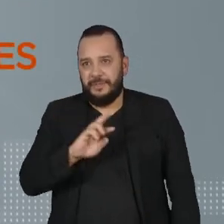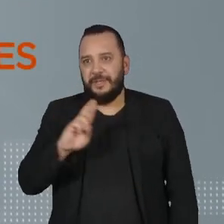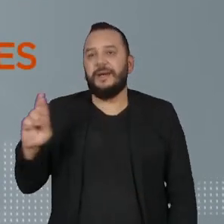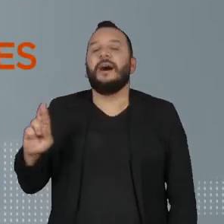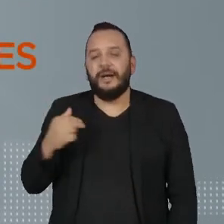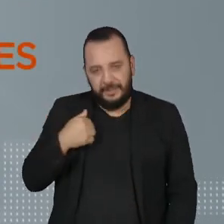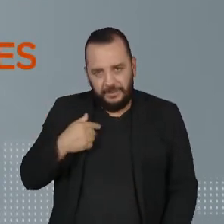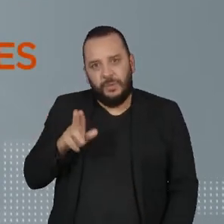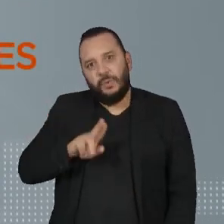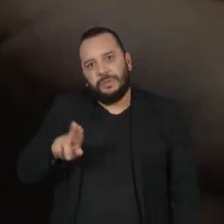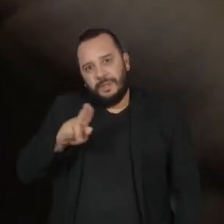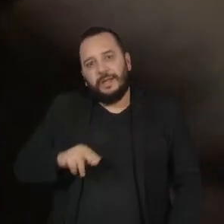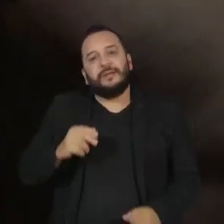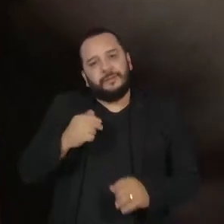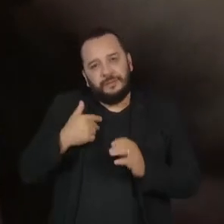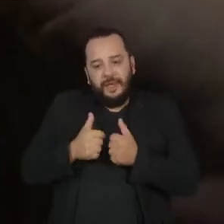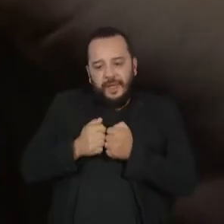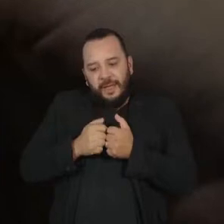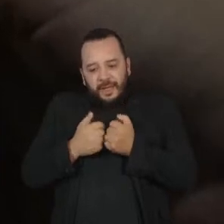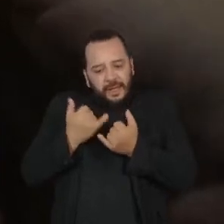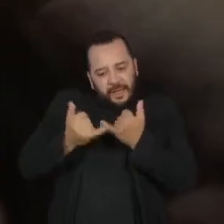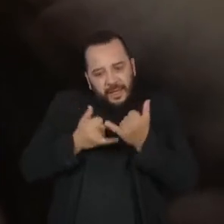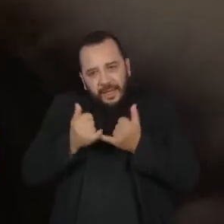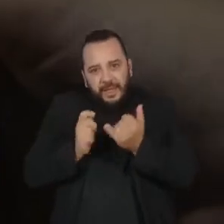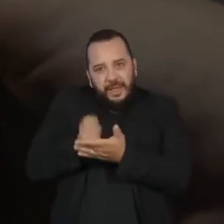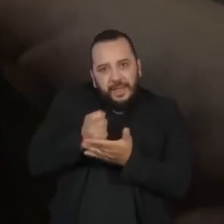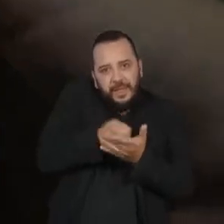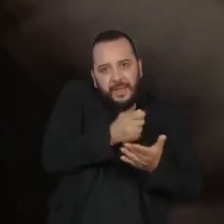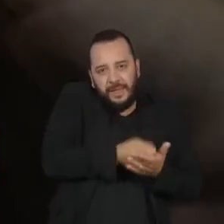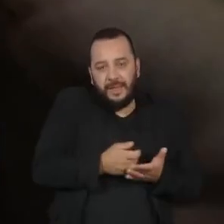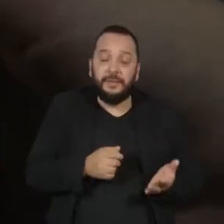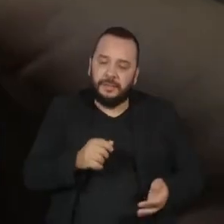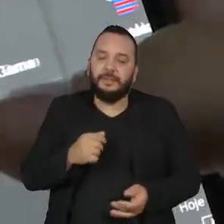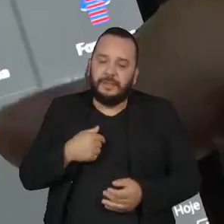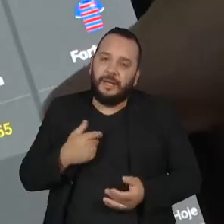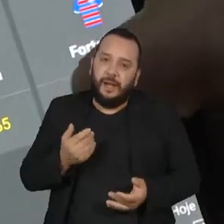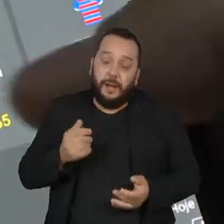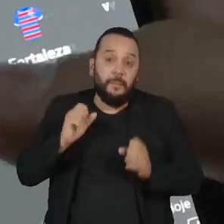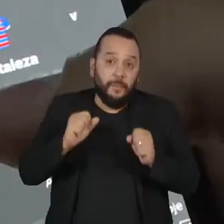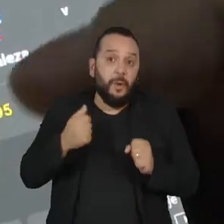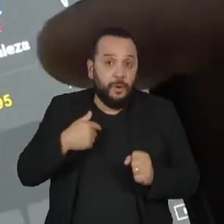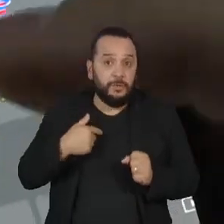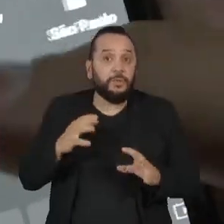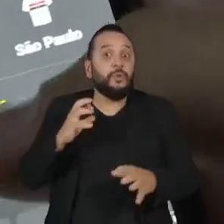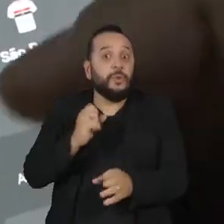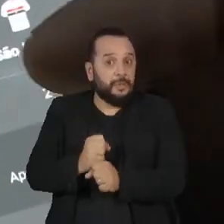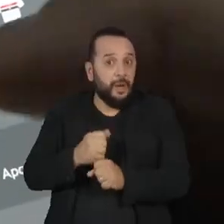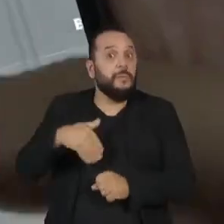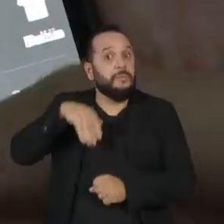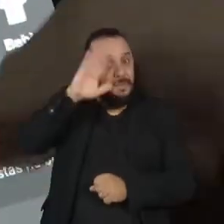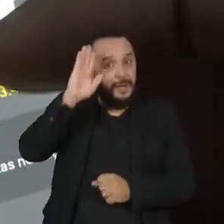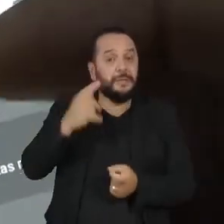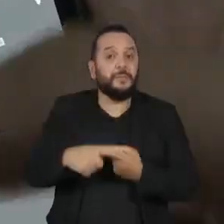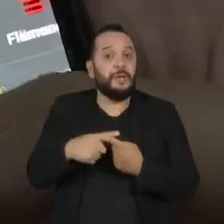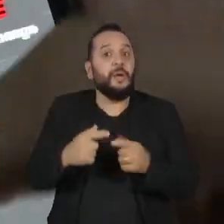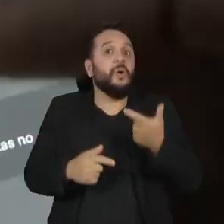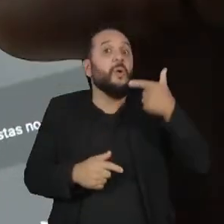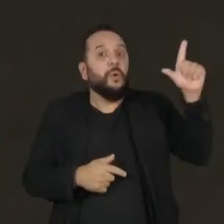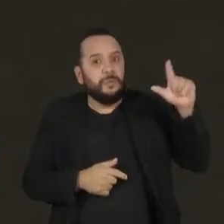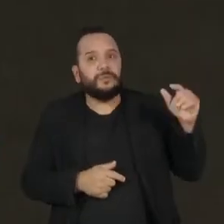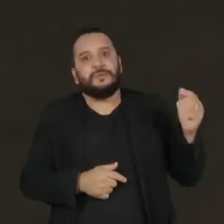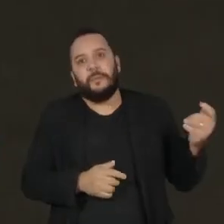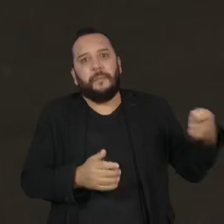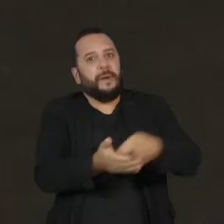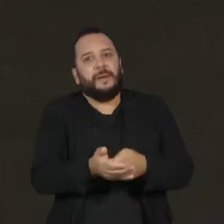reais usados em bets. Mas o volume apostado pode ser bem maior, porque não foram levantados outros meios de